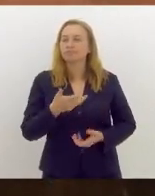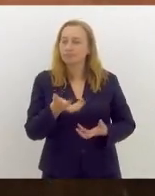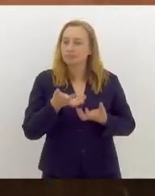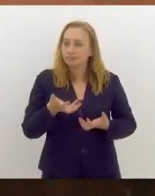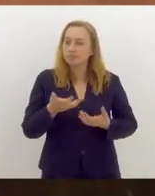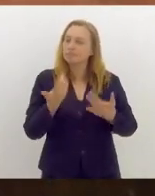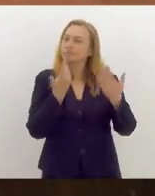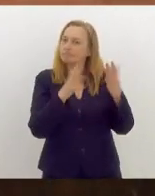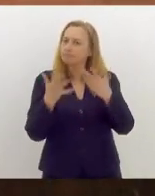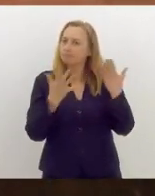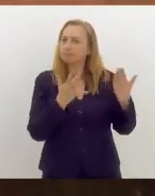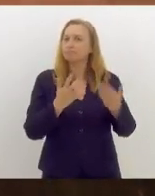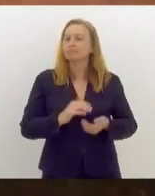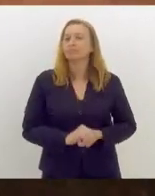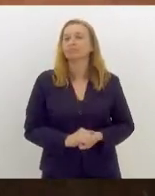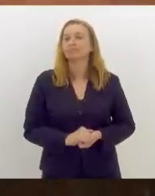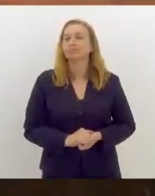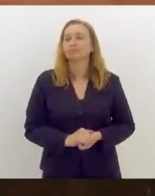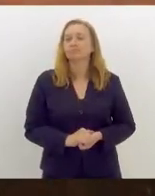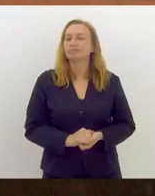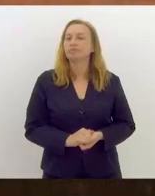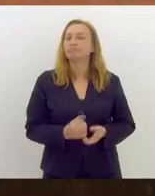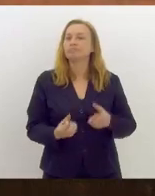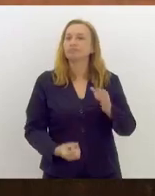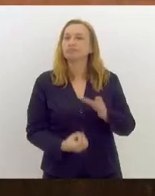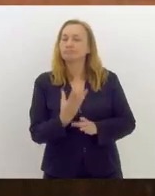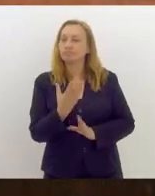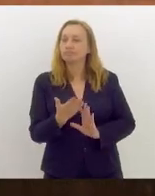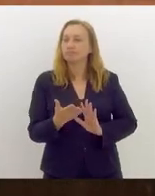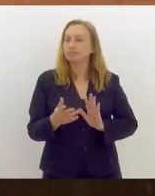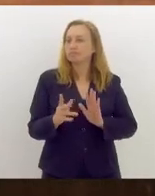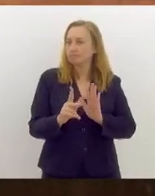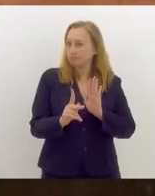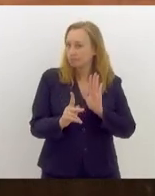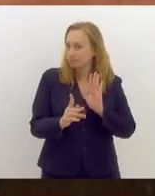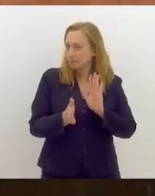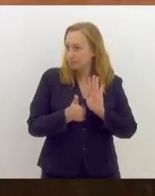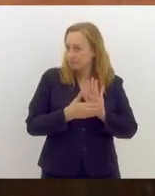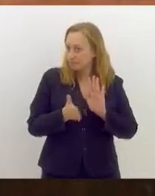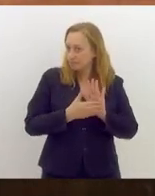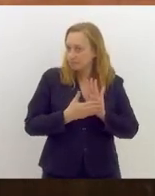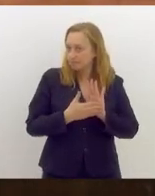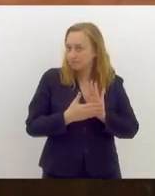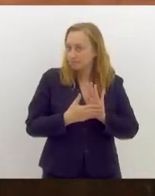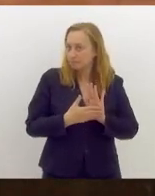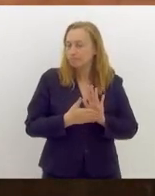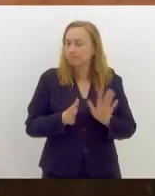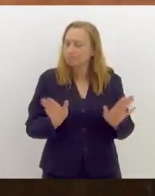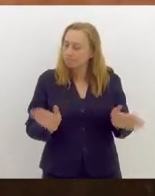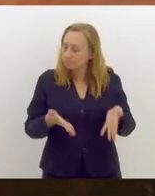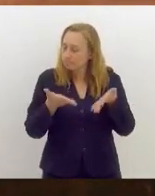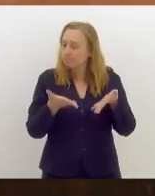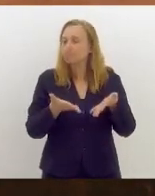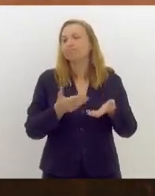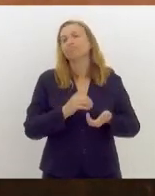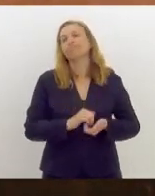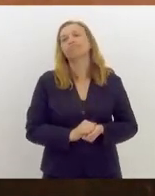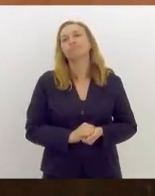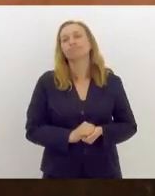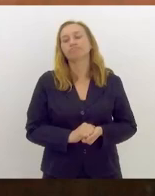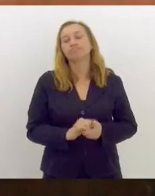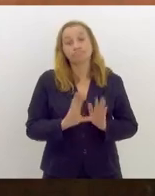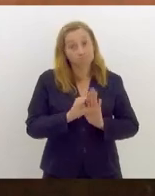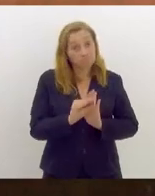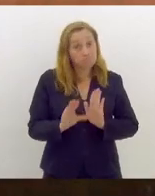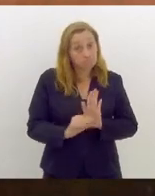cumprimentar os autores desta proposta pela iniciativa e pelo